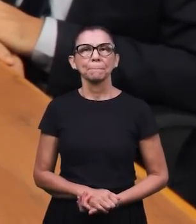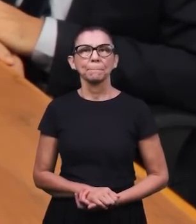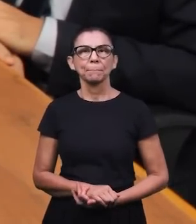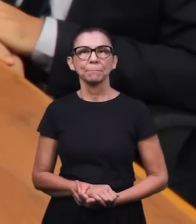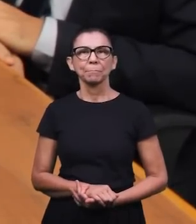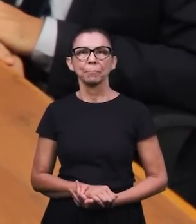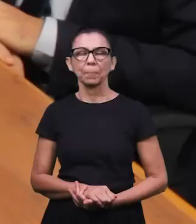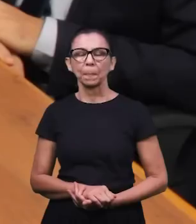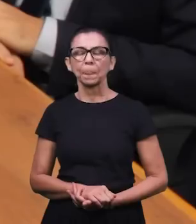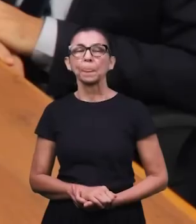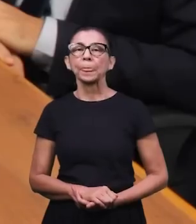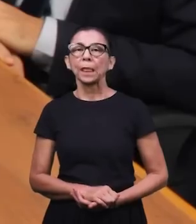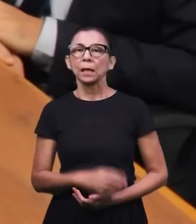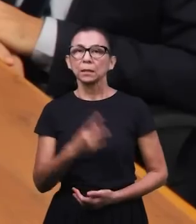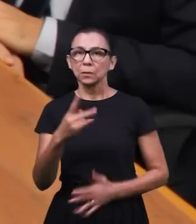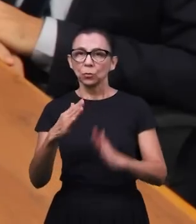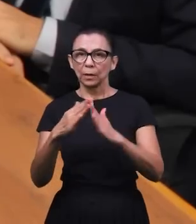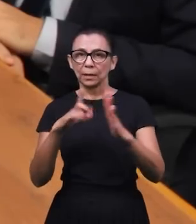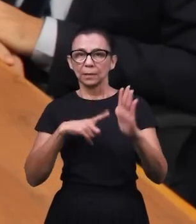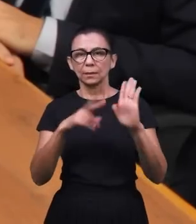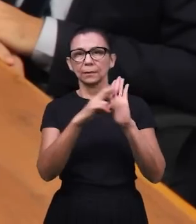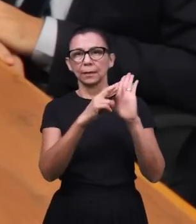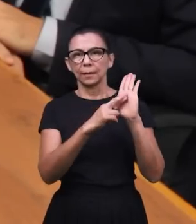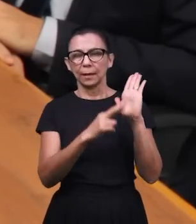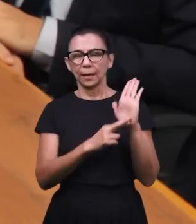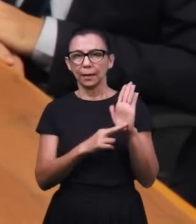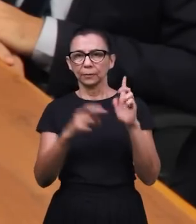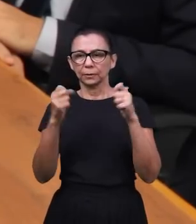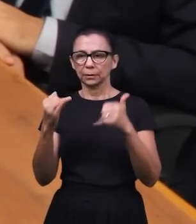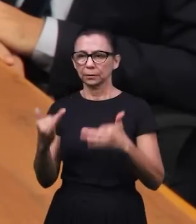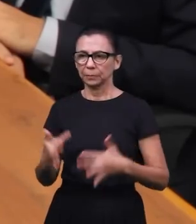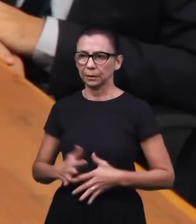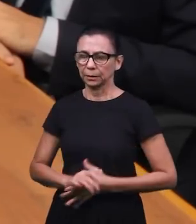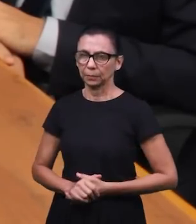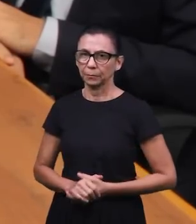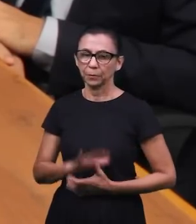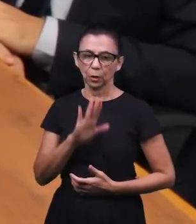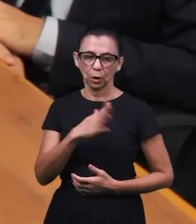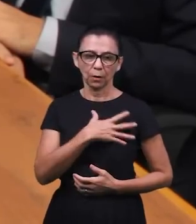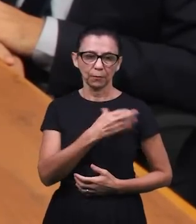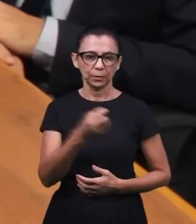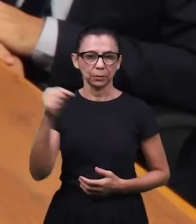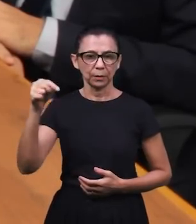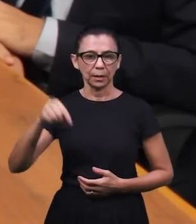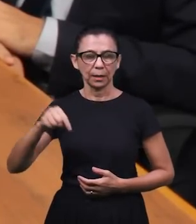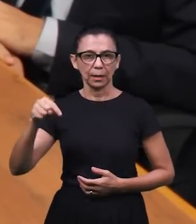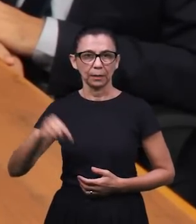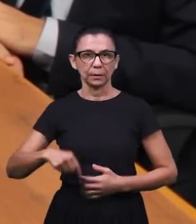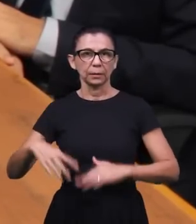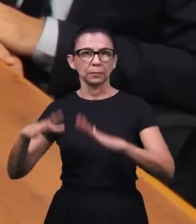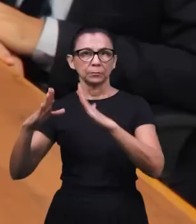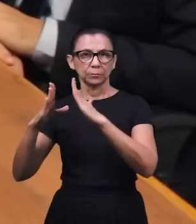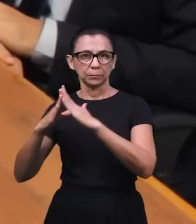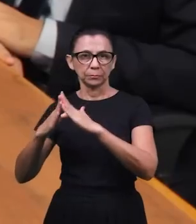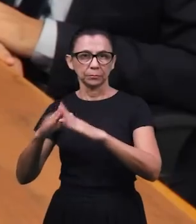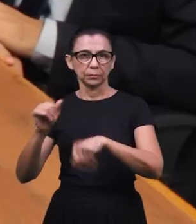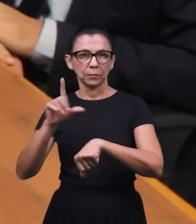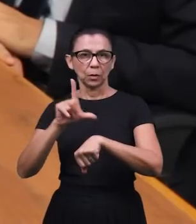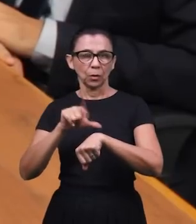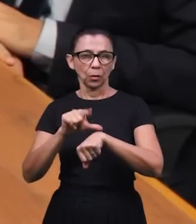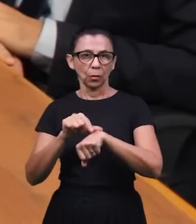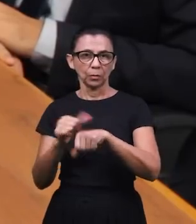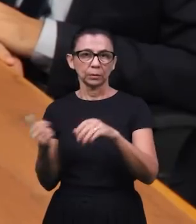falei, explique as regras na sua casa. Se você, por exemplo, já explicou ao meu filho, aqui em casa, você está namorando, a hora de chegar é tal